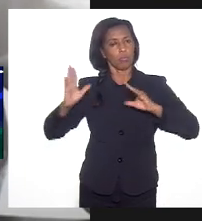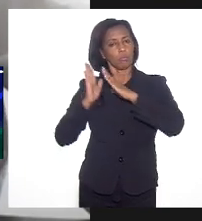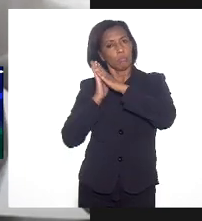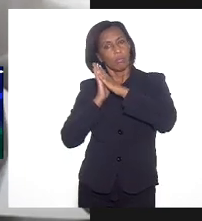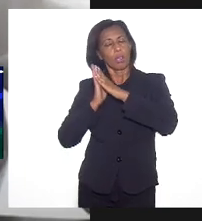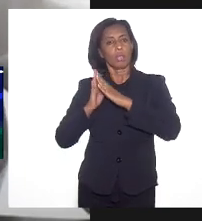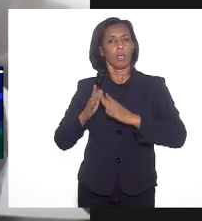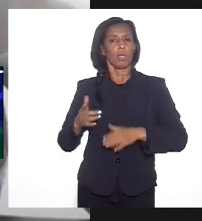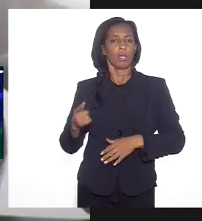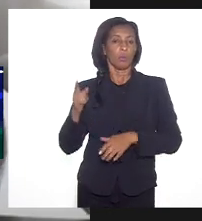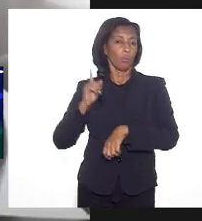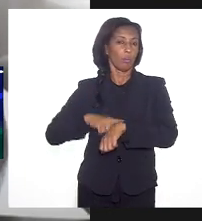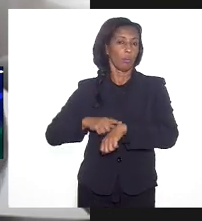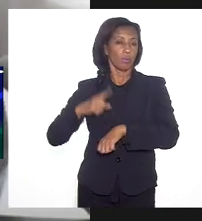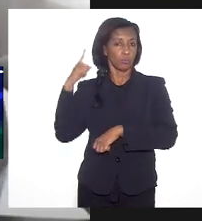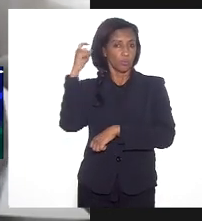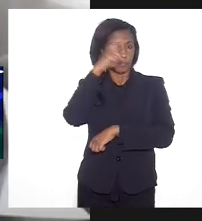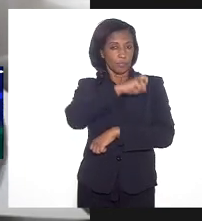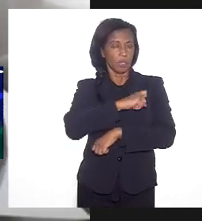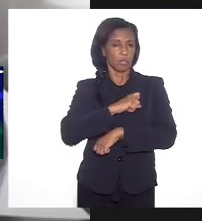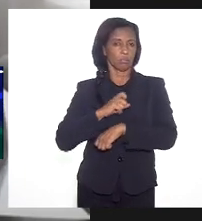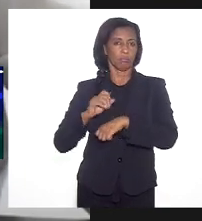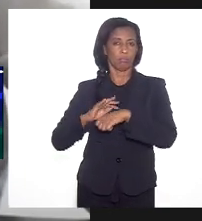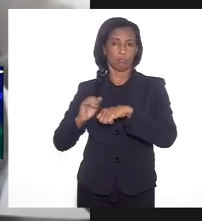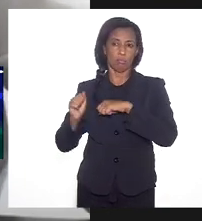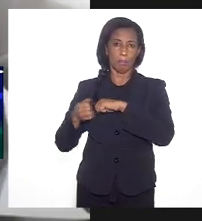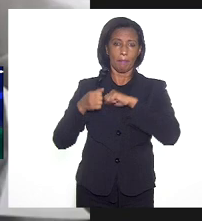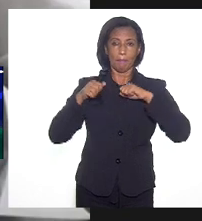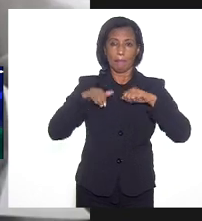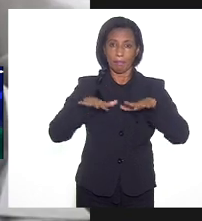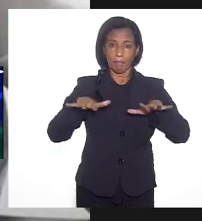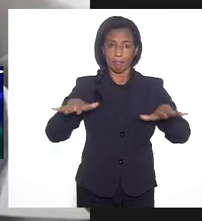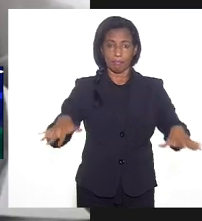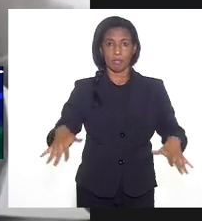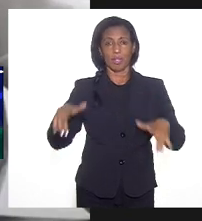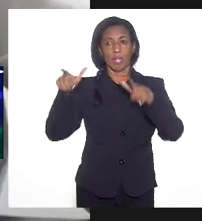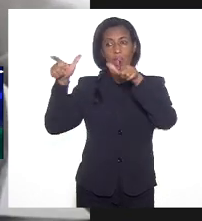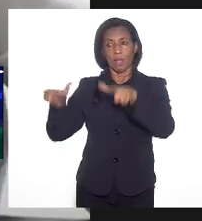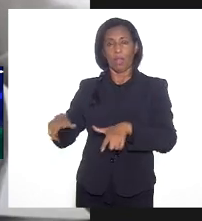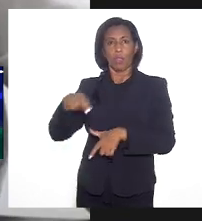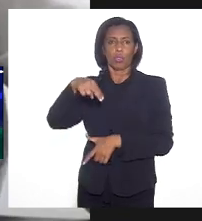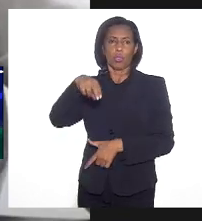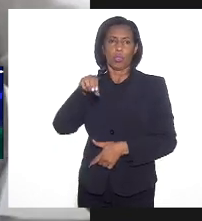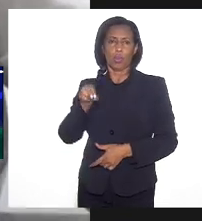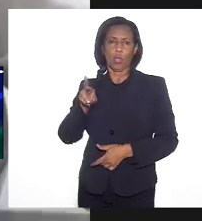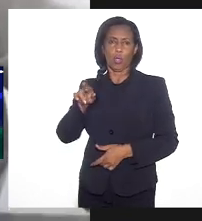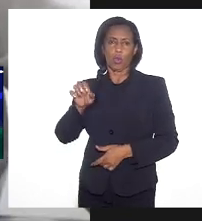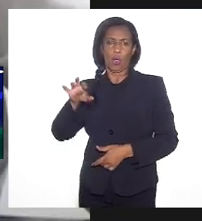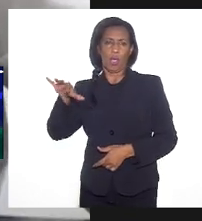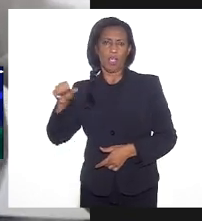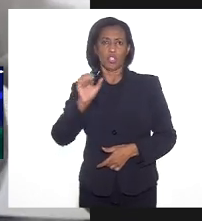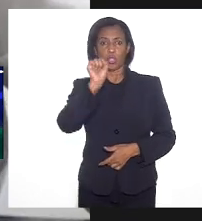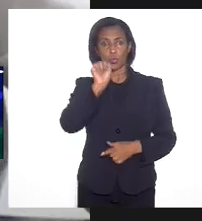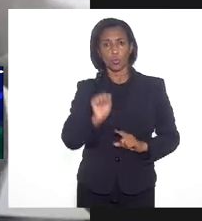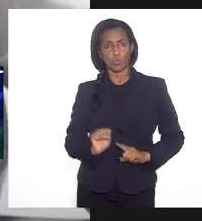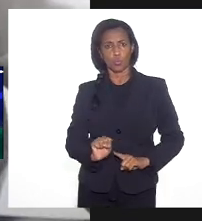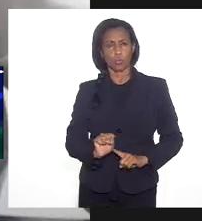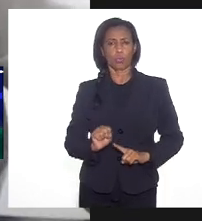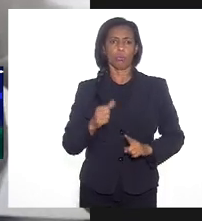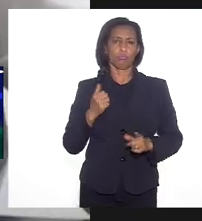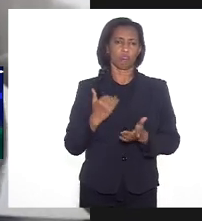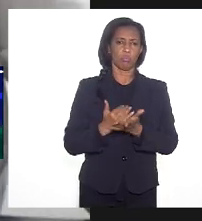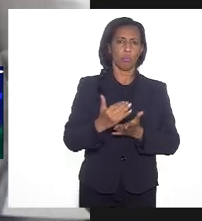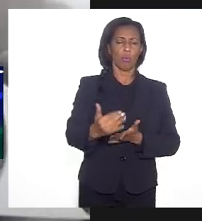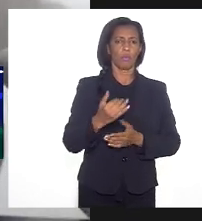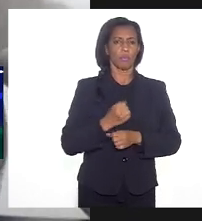de grave tragédia no estado do Rio de Janeiro como foi na região noroeste e na região sul logo no início do